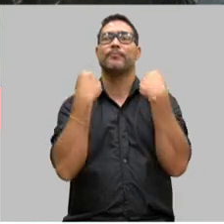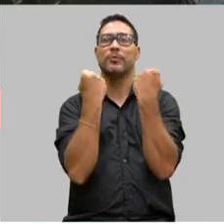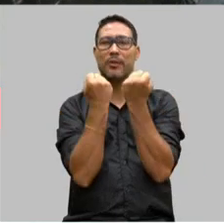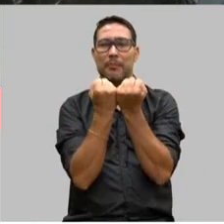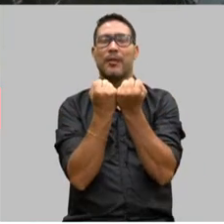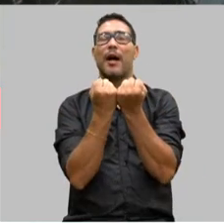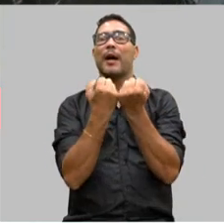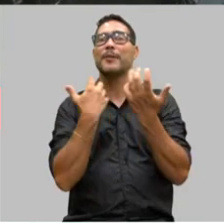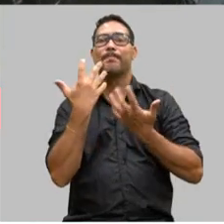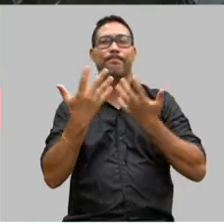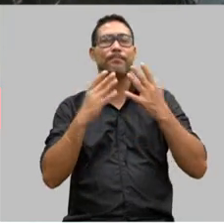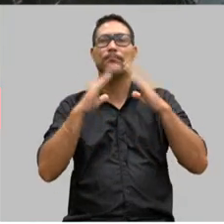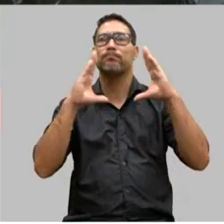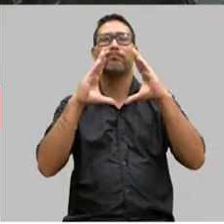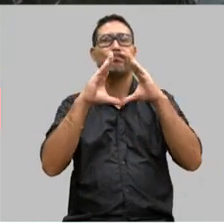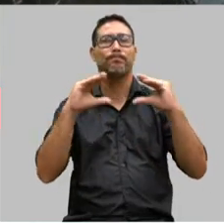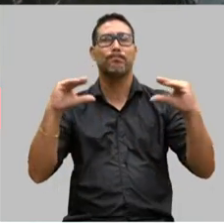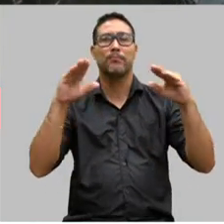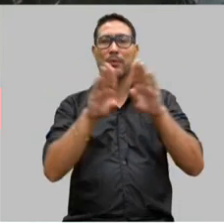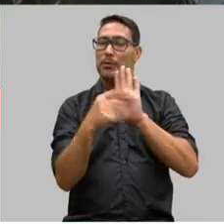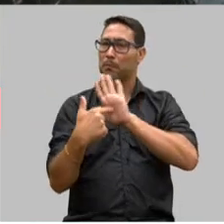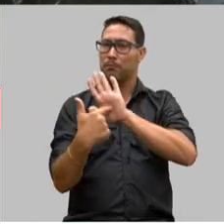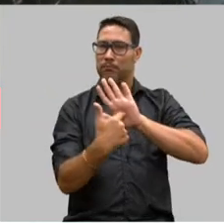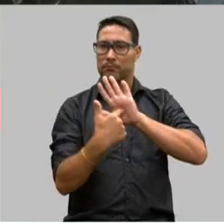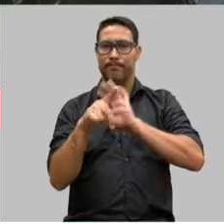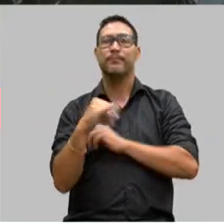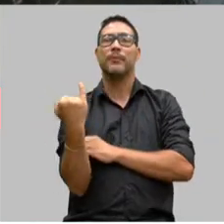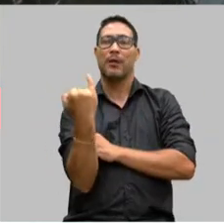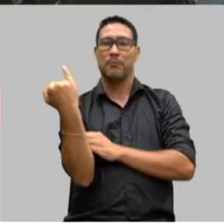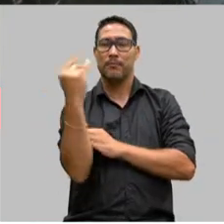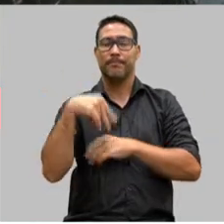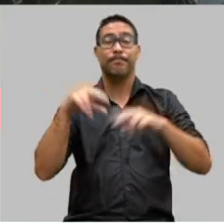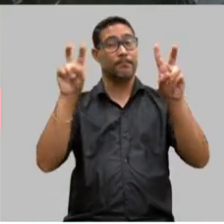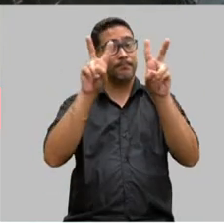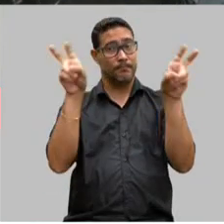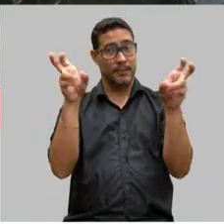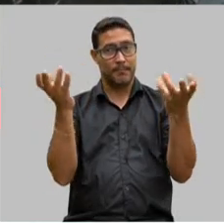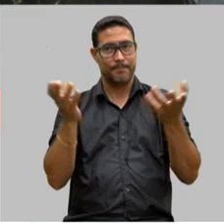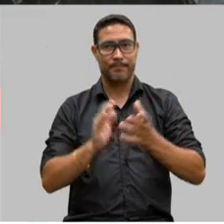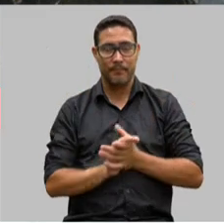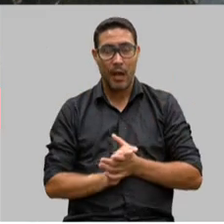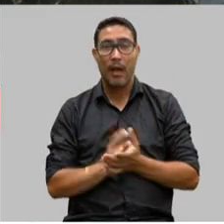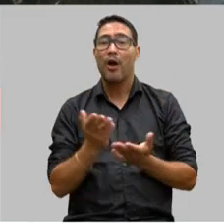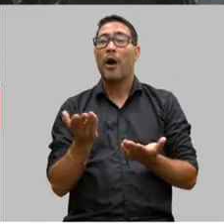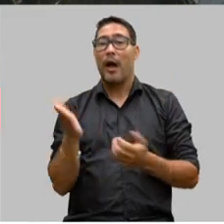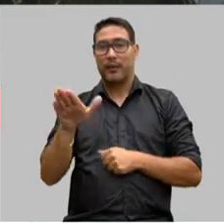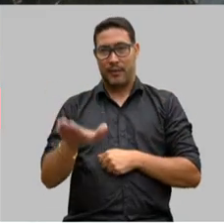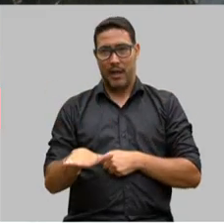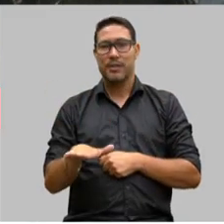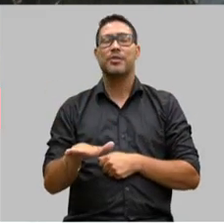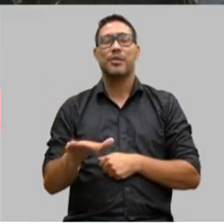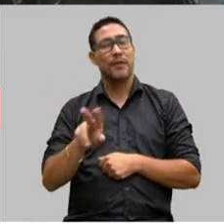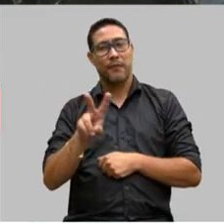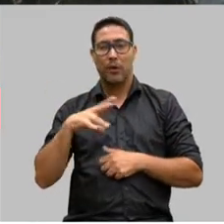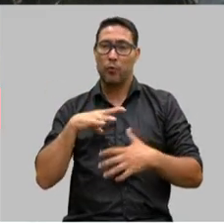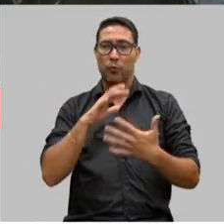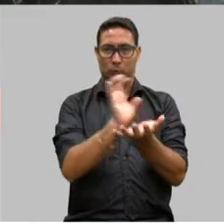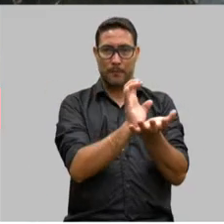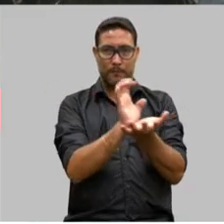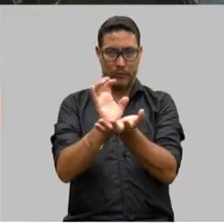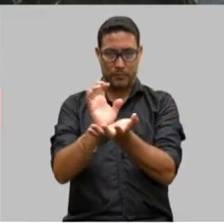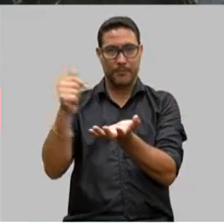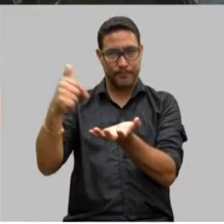uma forma tranquila, mas também mostrando a todos a importância desse tema. E, na parte da tarde, aí sim começam os grupos de trabalho, os